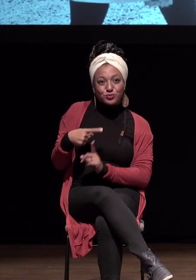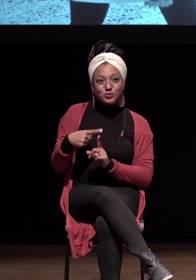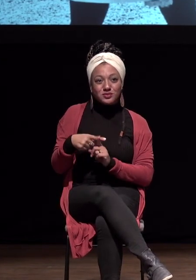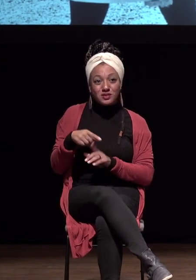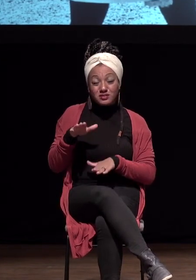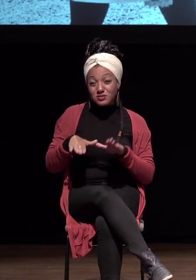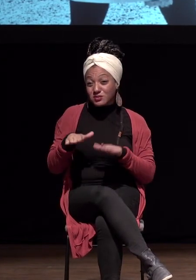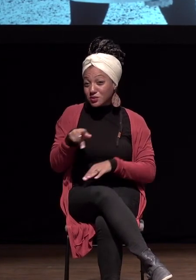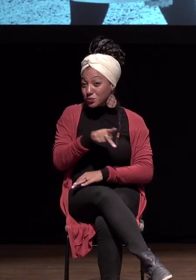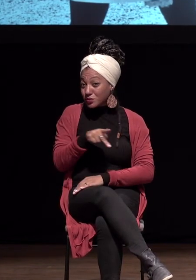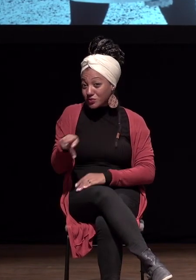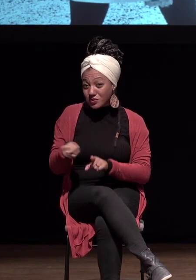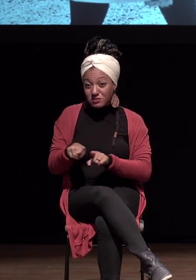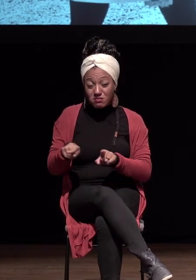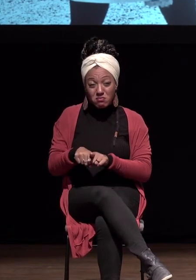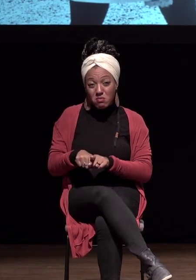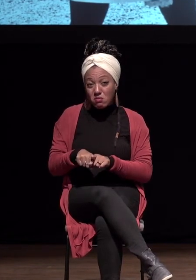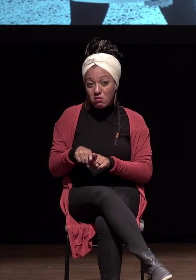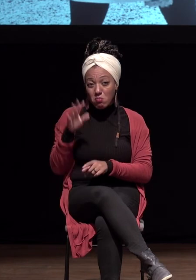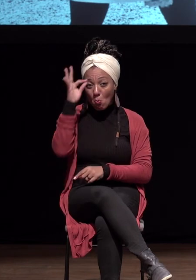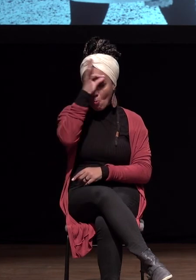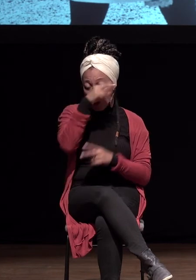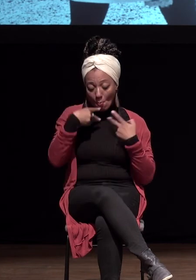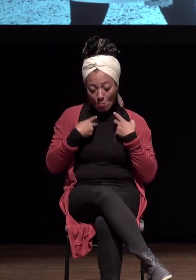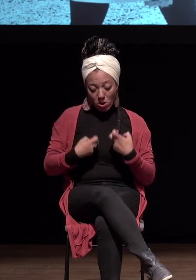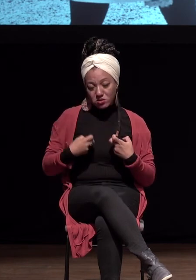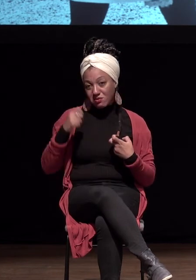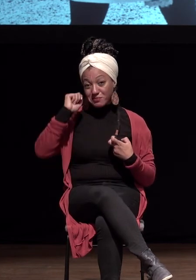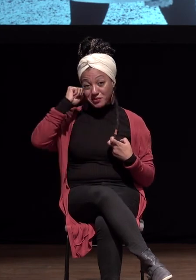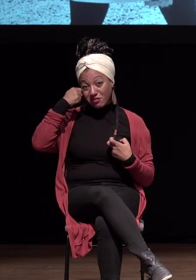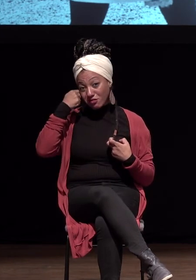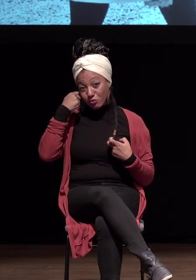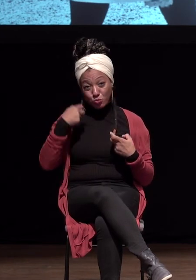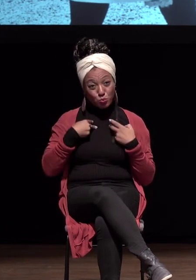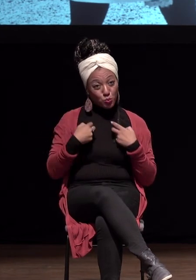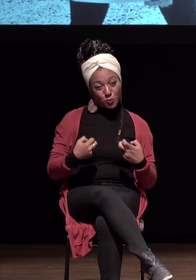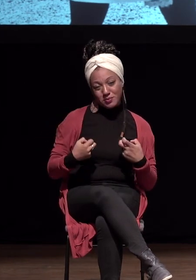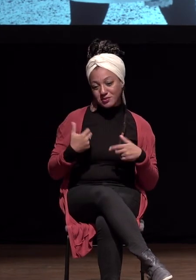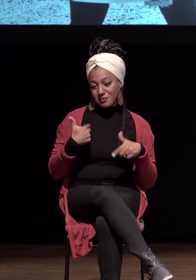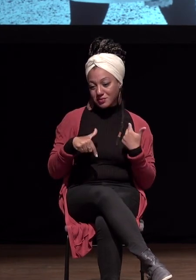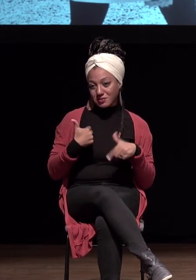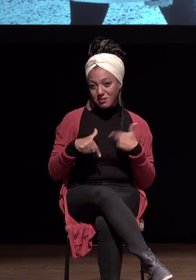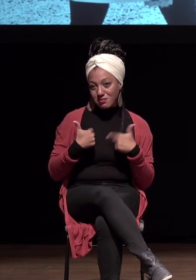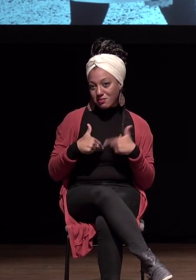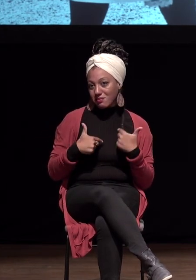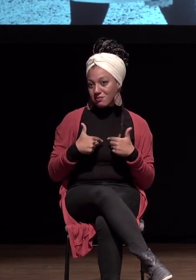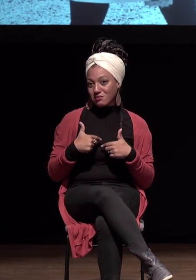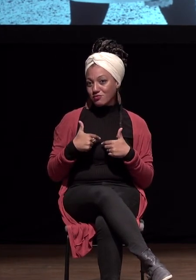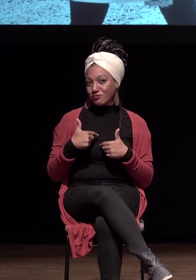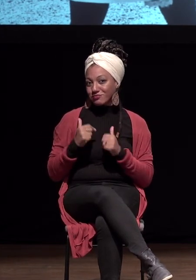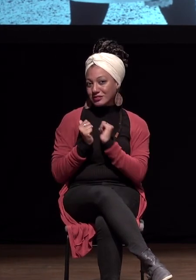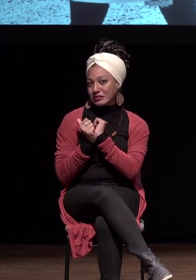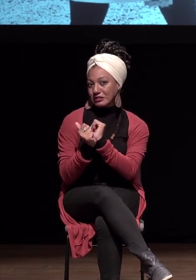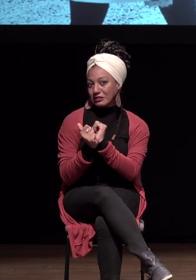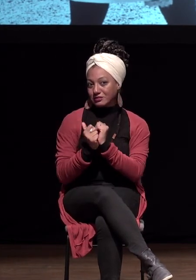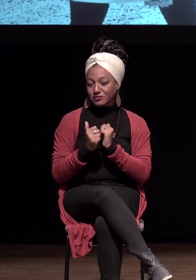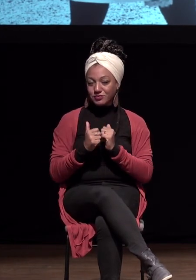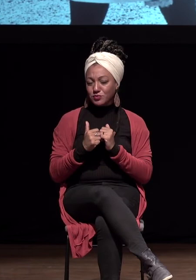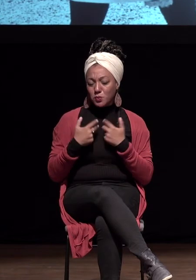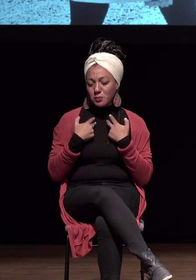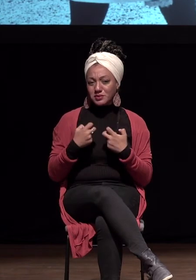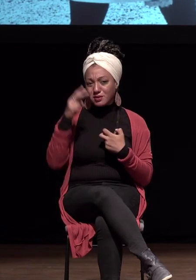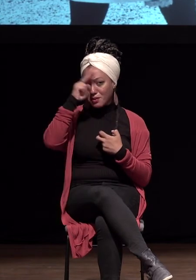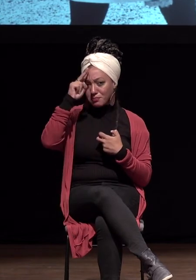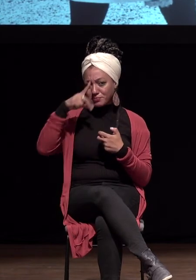se enxerga nesse lugar do negro, né? Do trabalho que já foi forçado, de alguém que passou